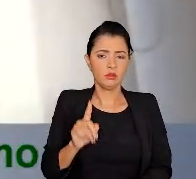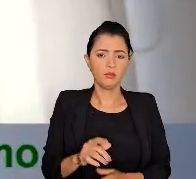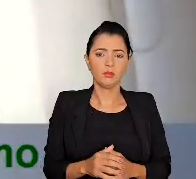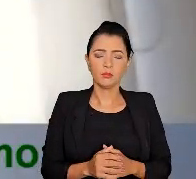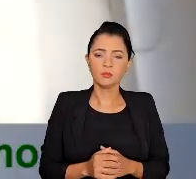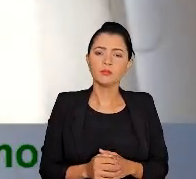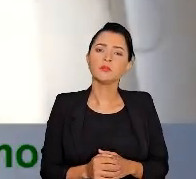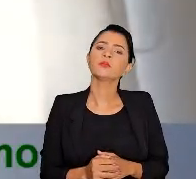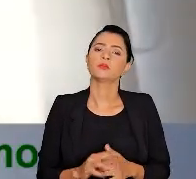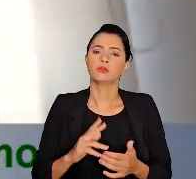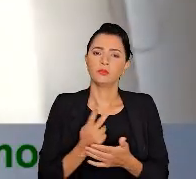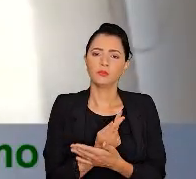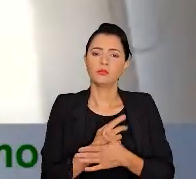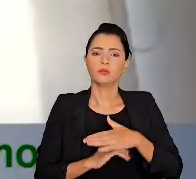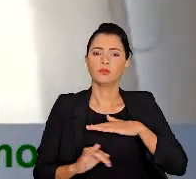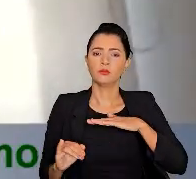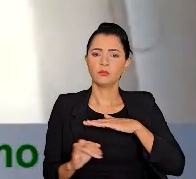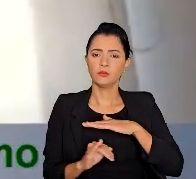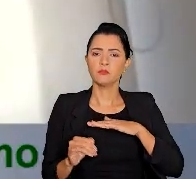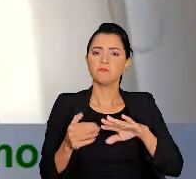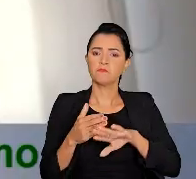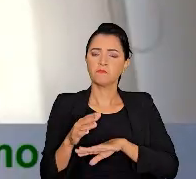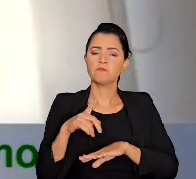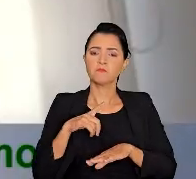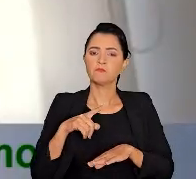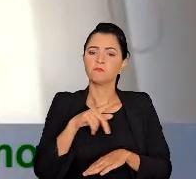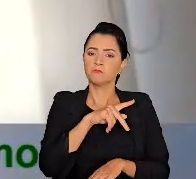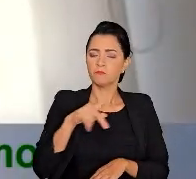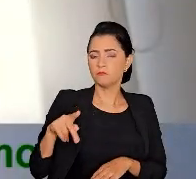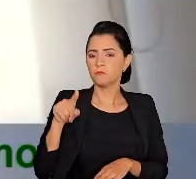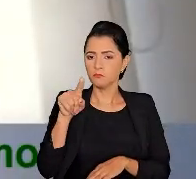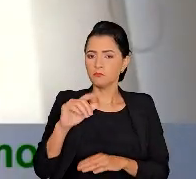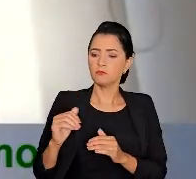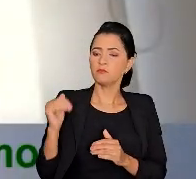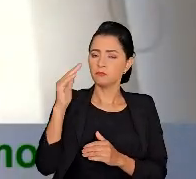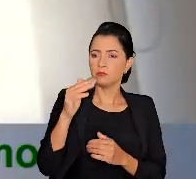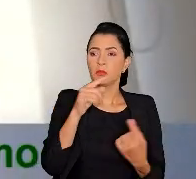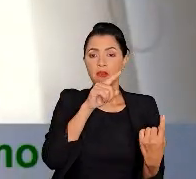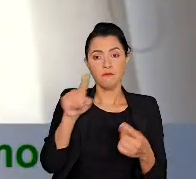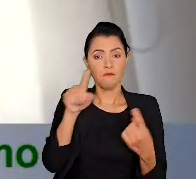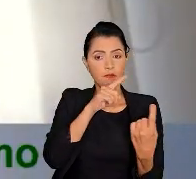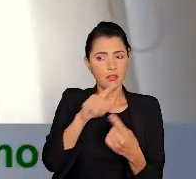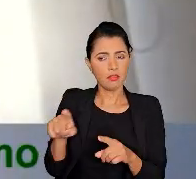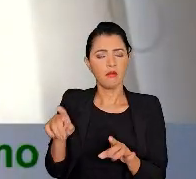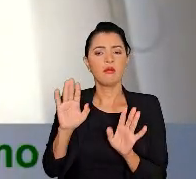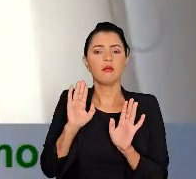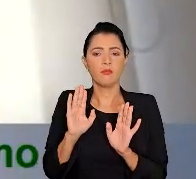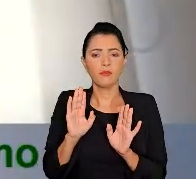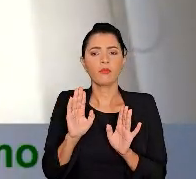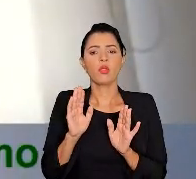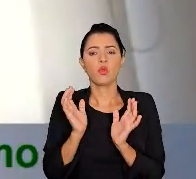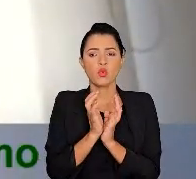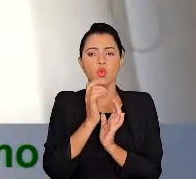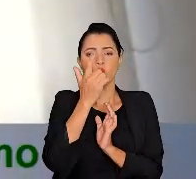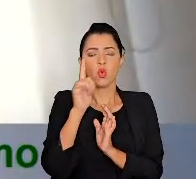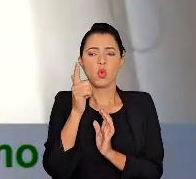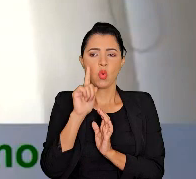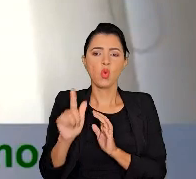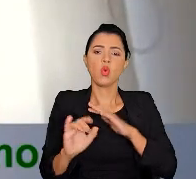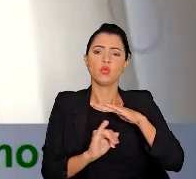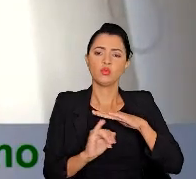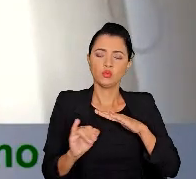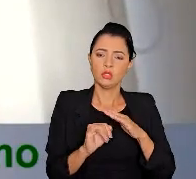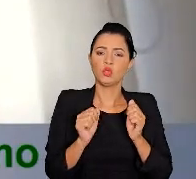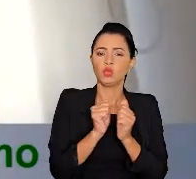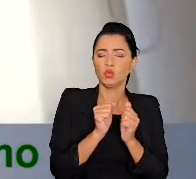CONIB, a instituição que presido, está à frente de um processo de enfrentamento em conjunto com outras entidades e